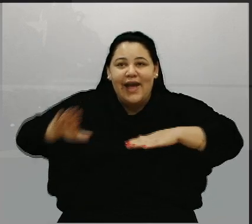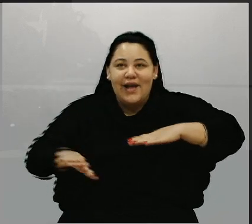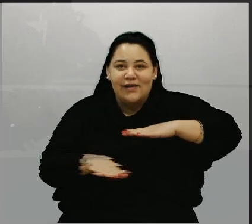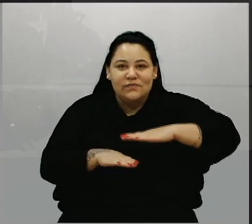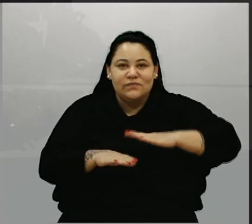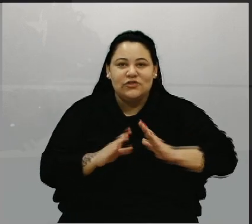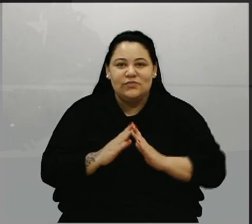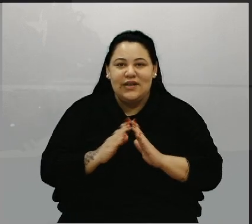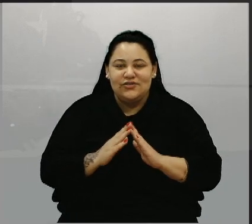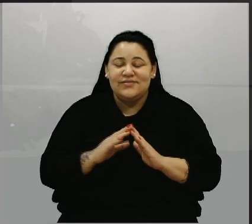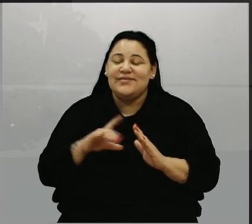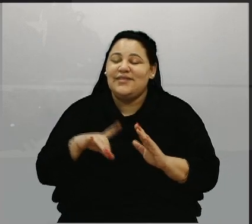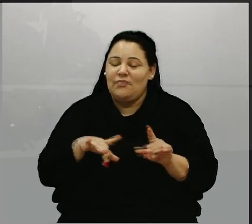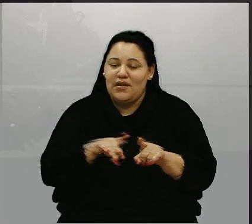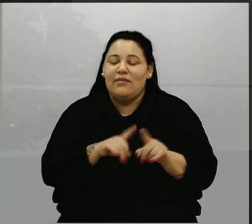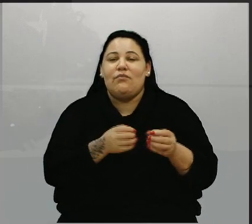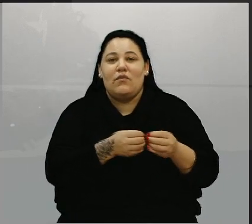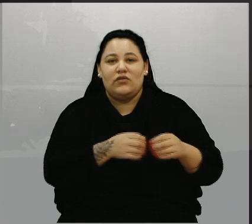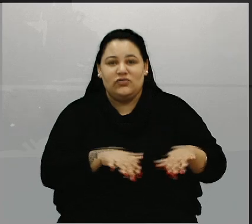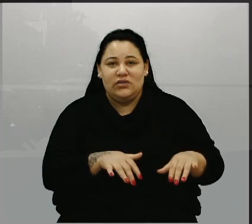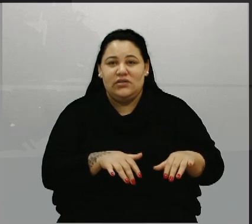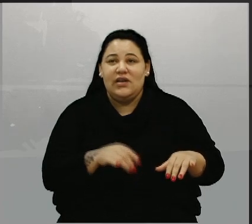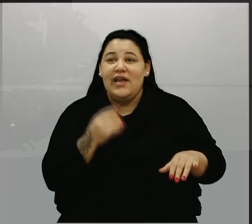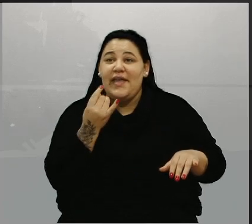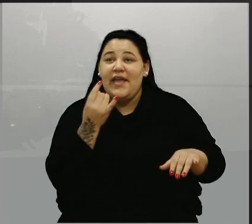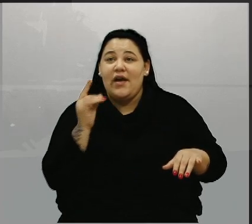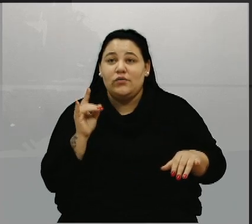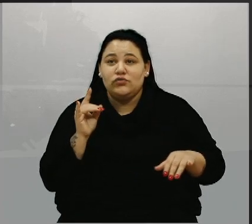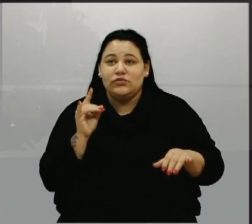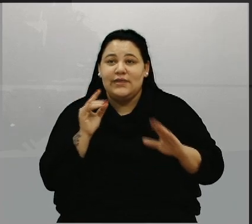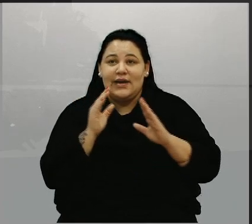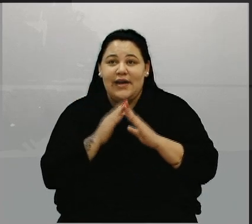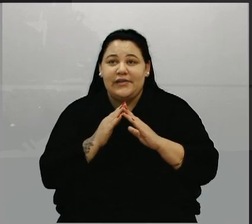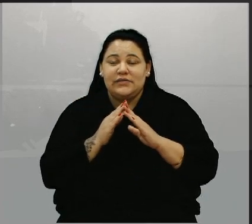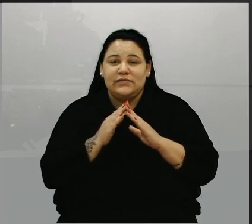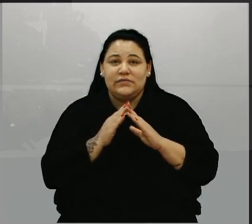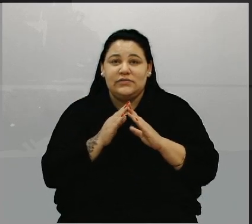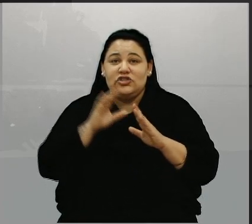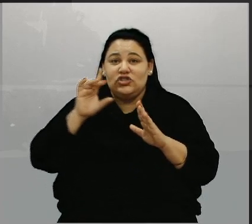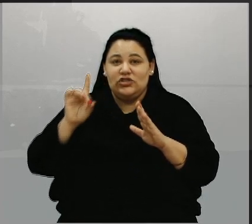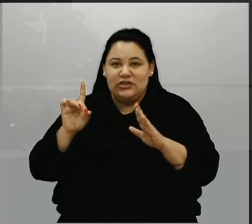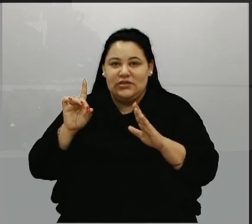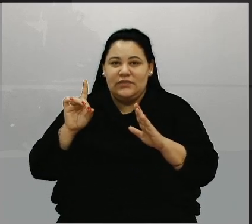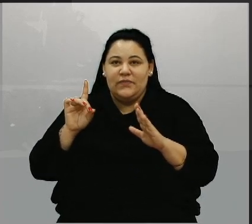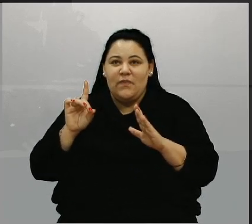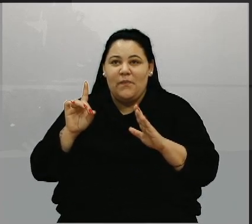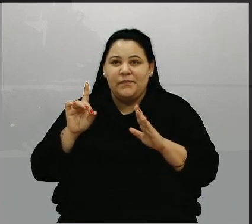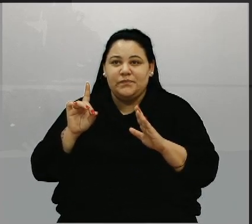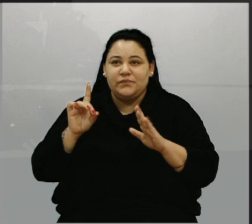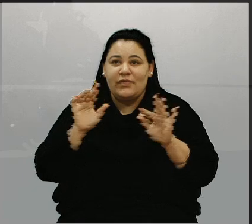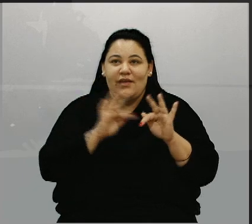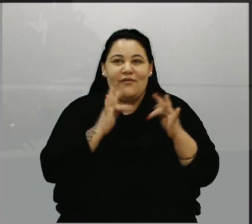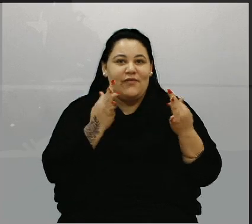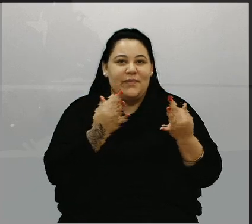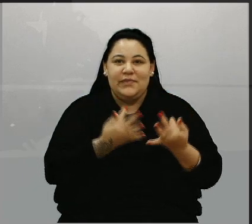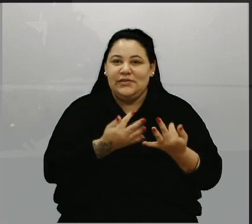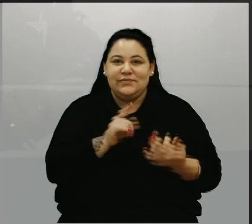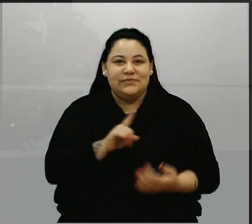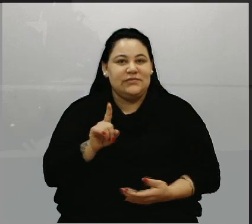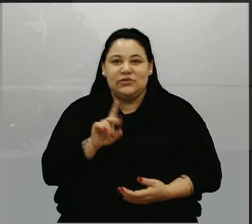algum comprometimento. E a última casa à direita, inclusive, os familiares não estão dentro da casa porque ela